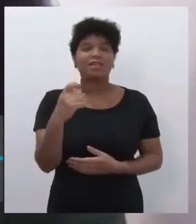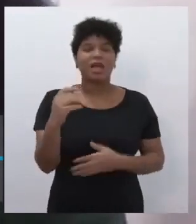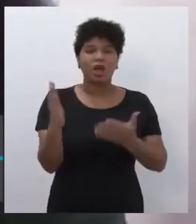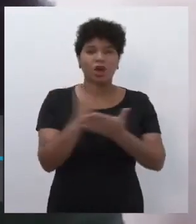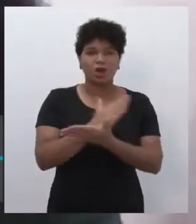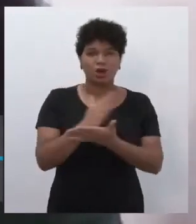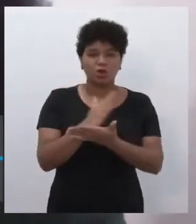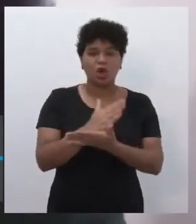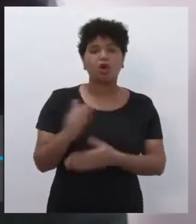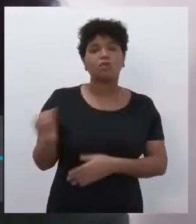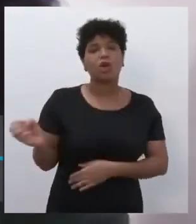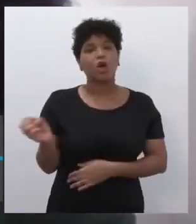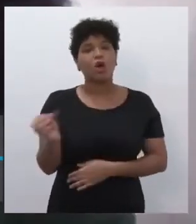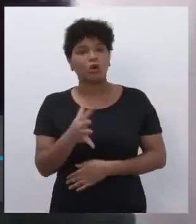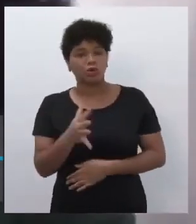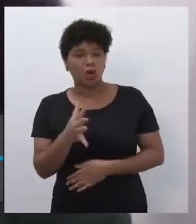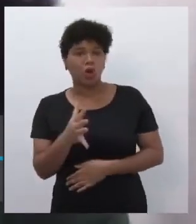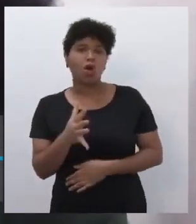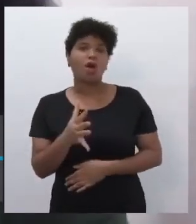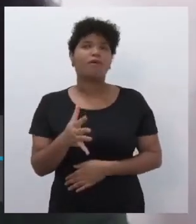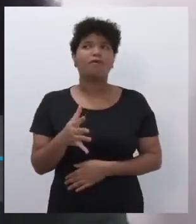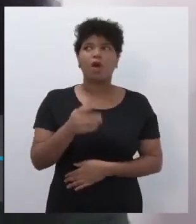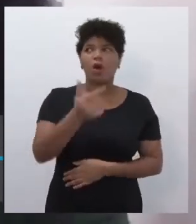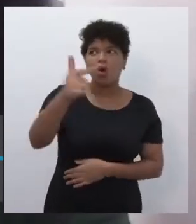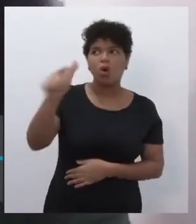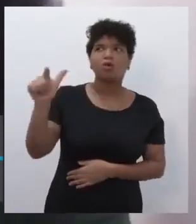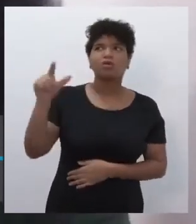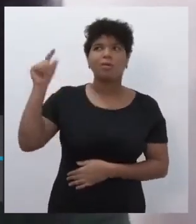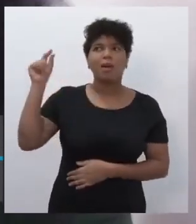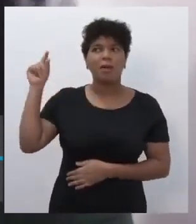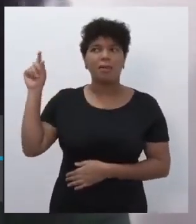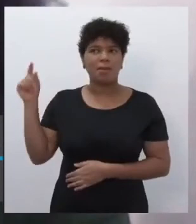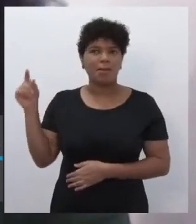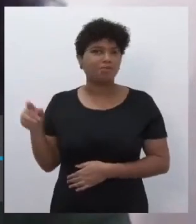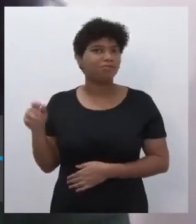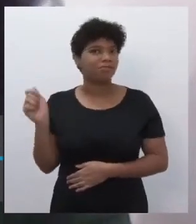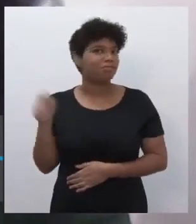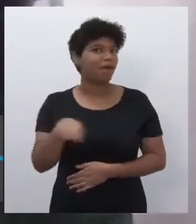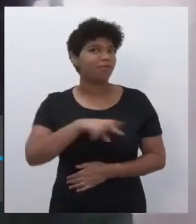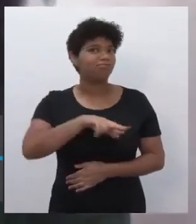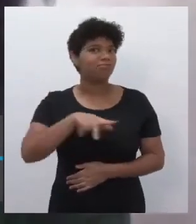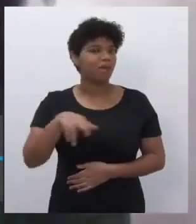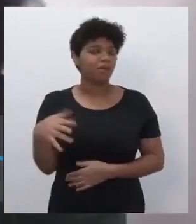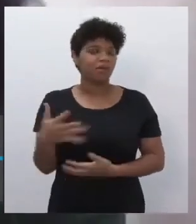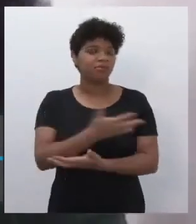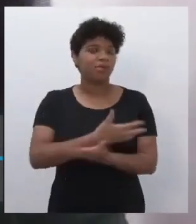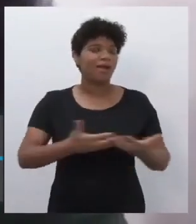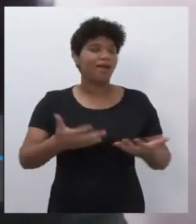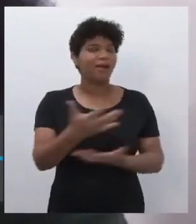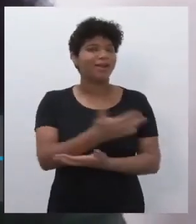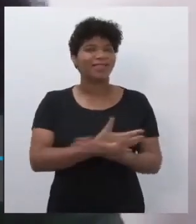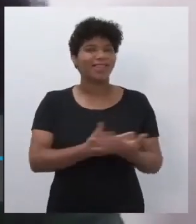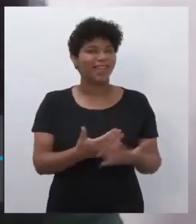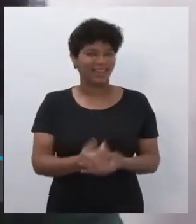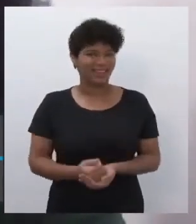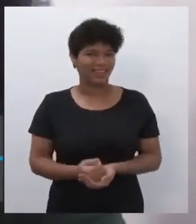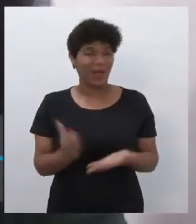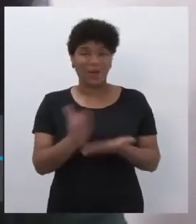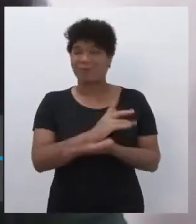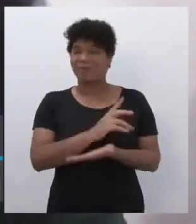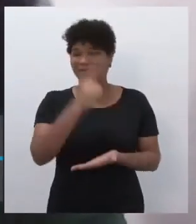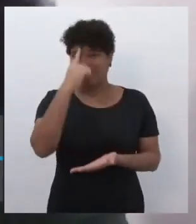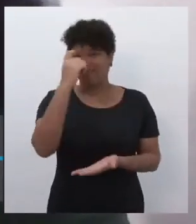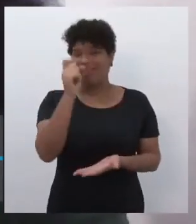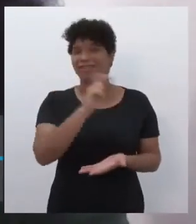ideias novas, ideias diferentes, ou até mesmo que surgiram no momento, um pouco inusitadas. A nossa